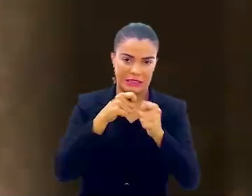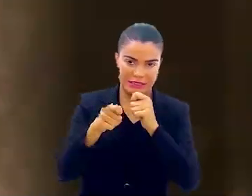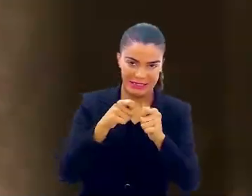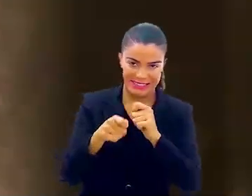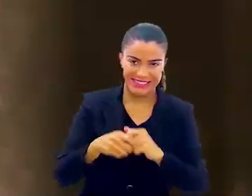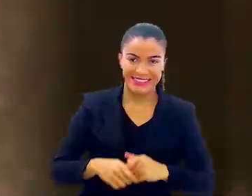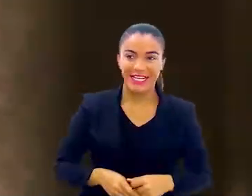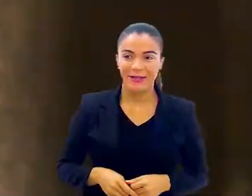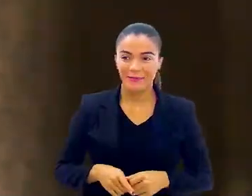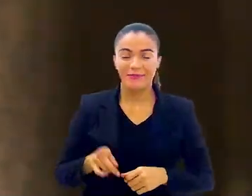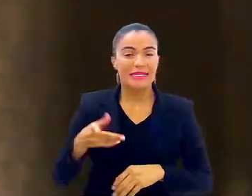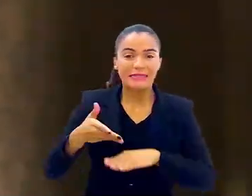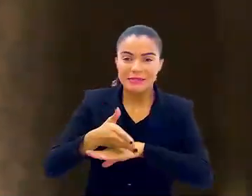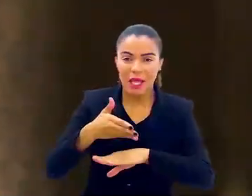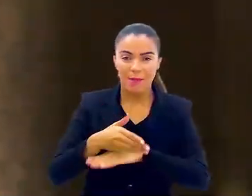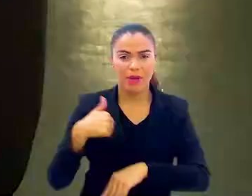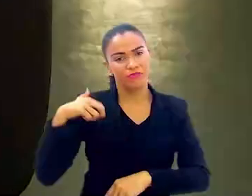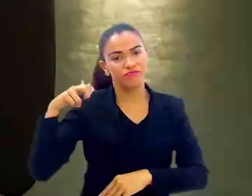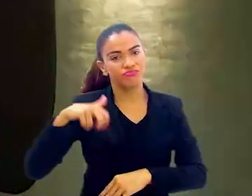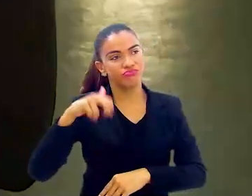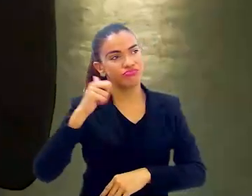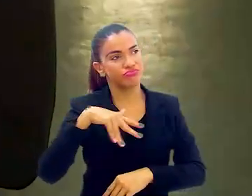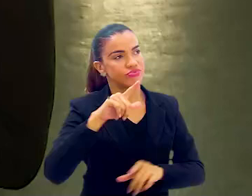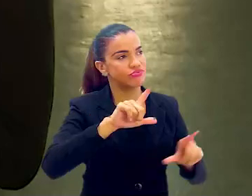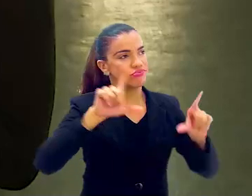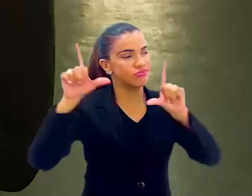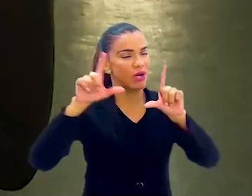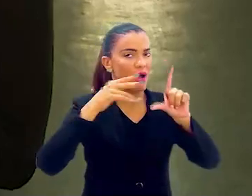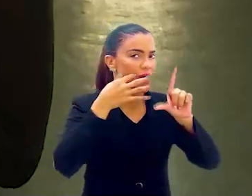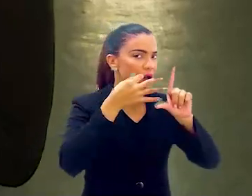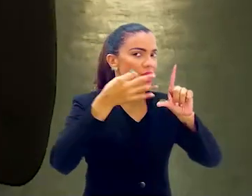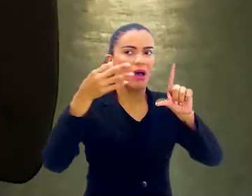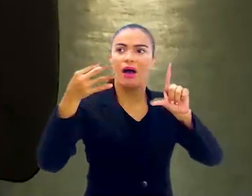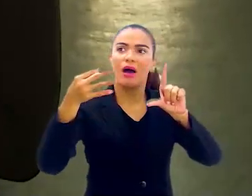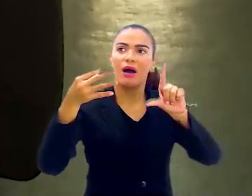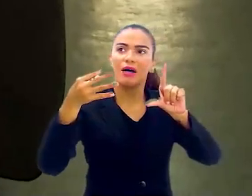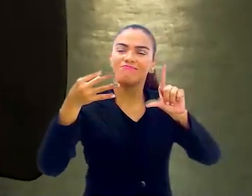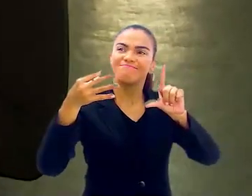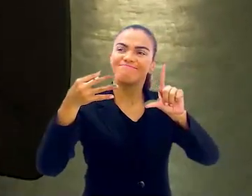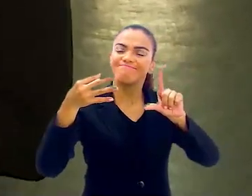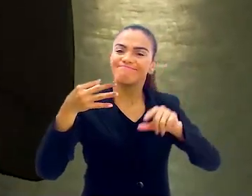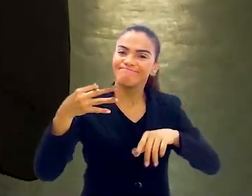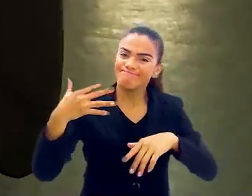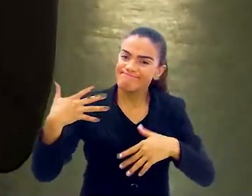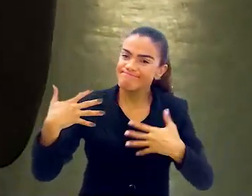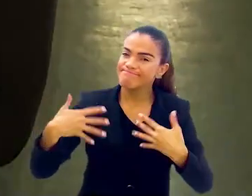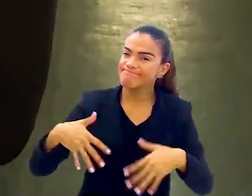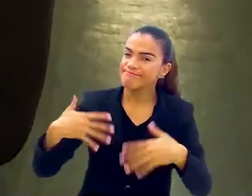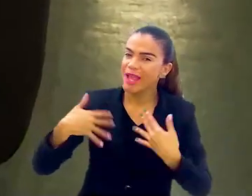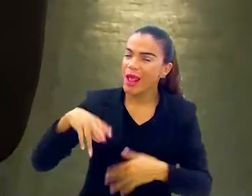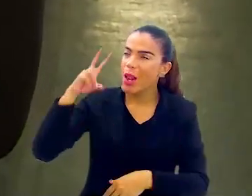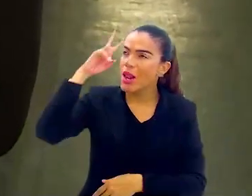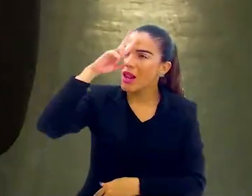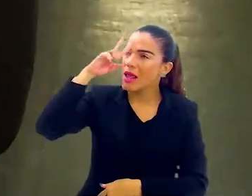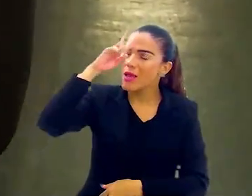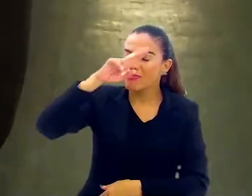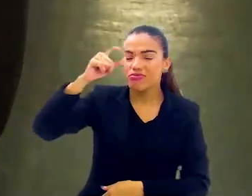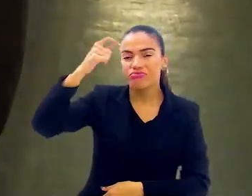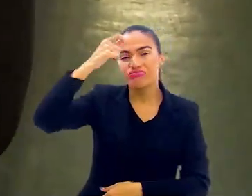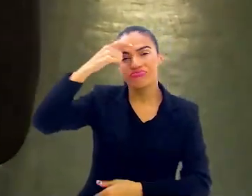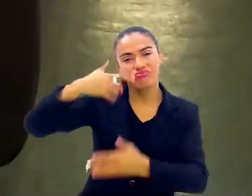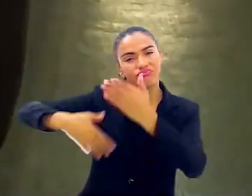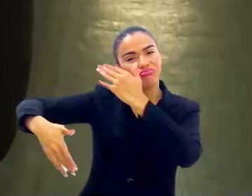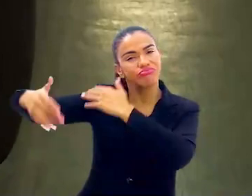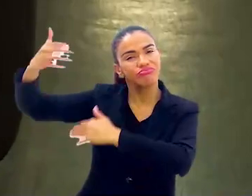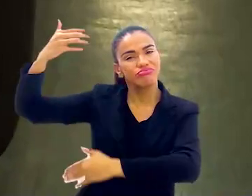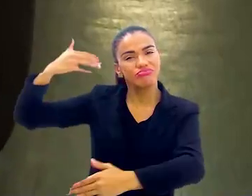Sérgio Cabral. Cada vez que eu passo aqui pelo corredor, eu olho para essa placa, grandes